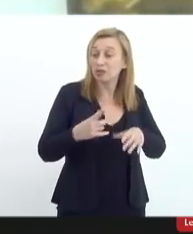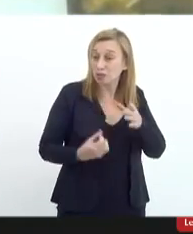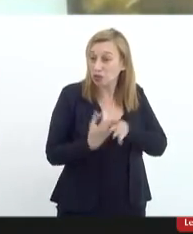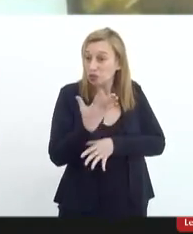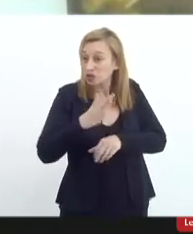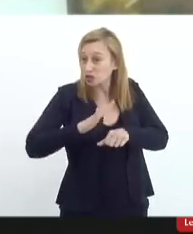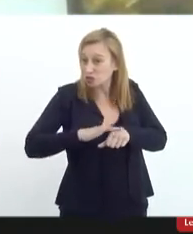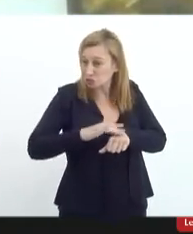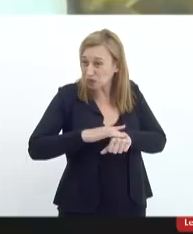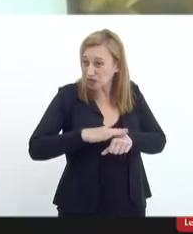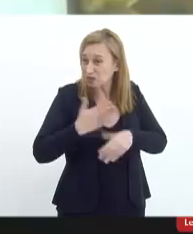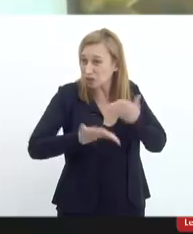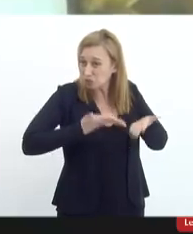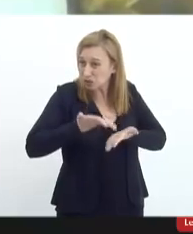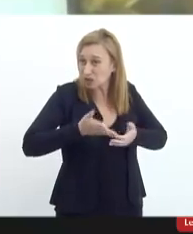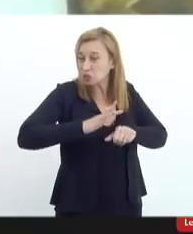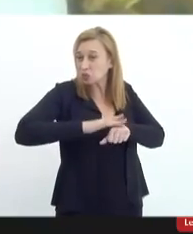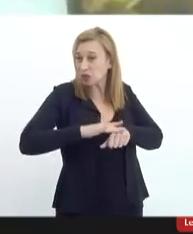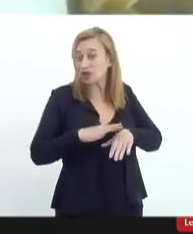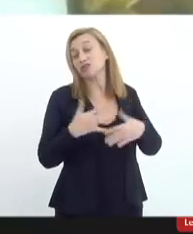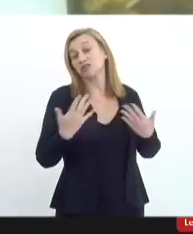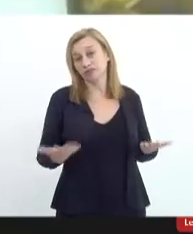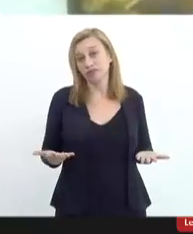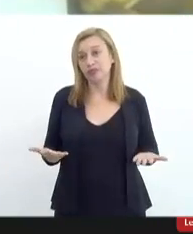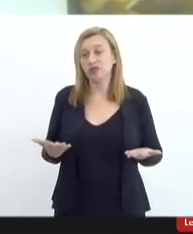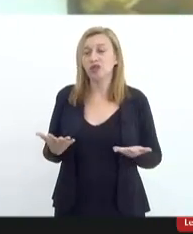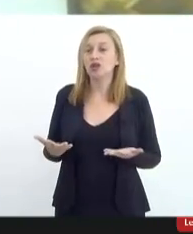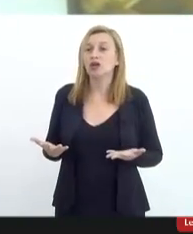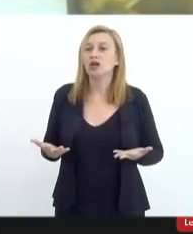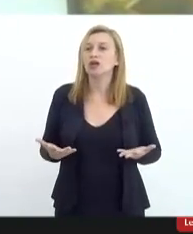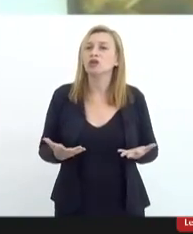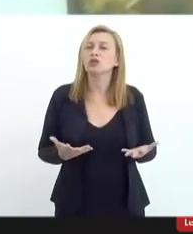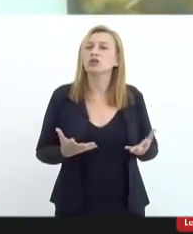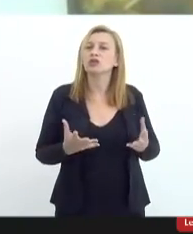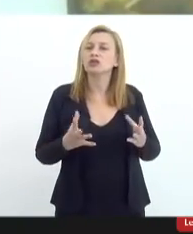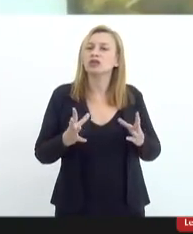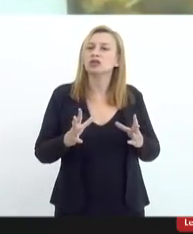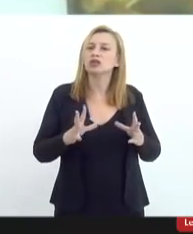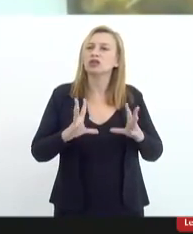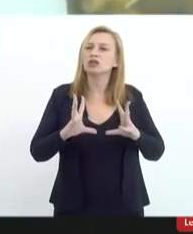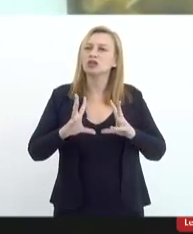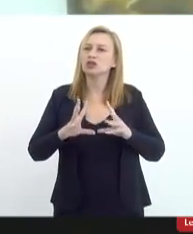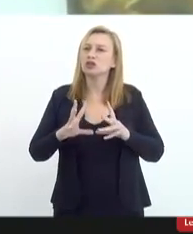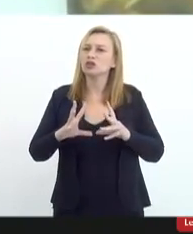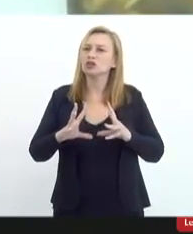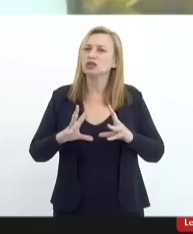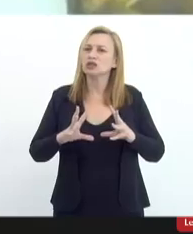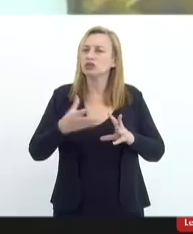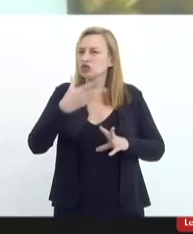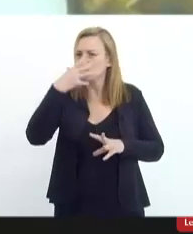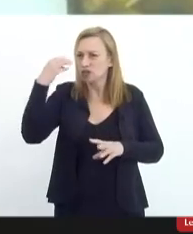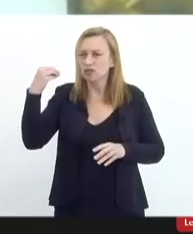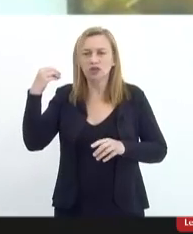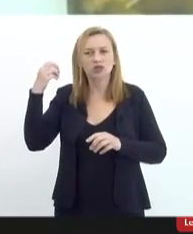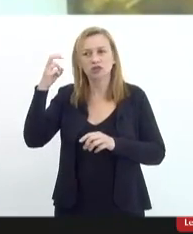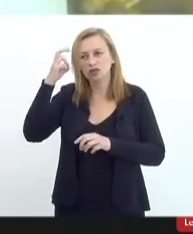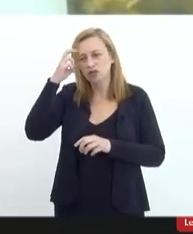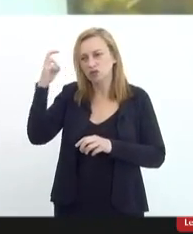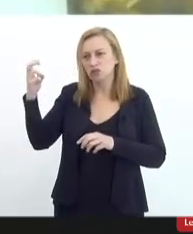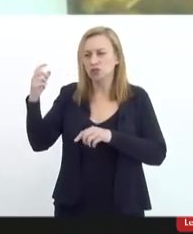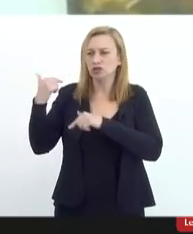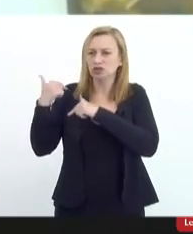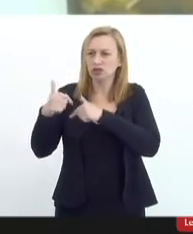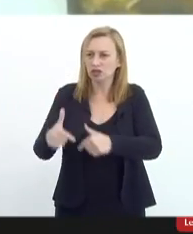Ou seja, o apagamento das culturas tradicionais é